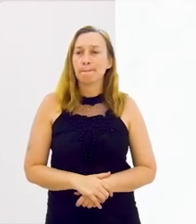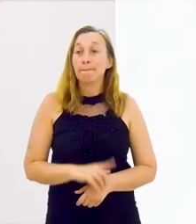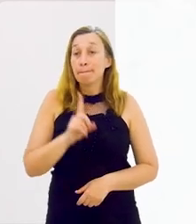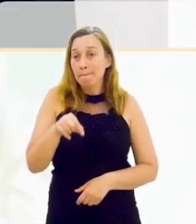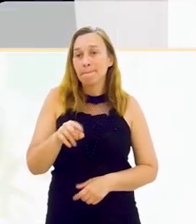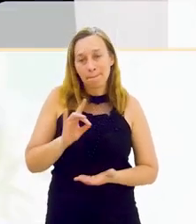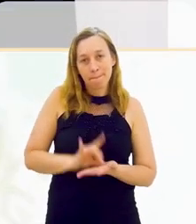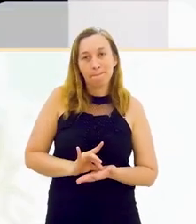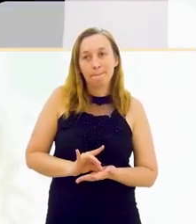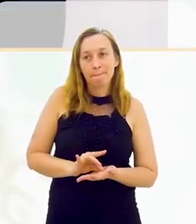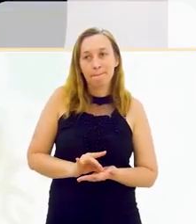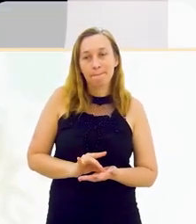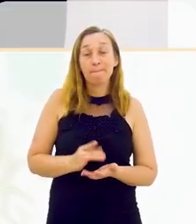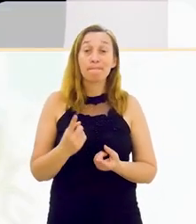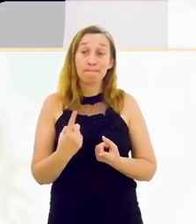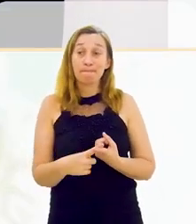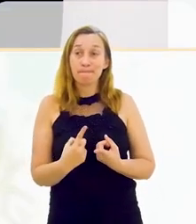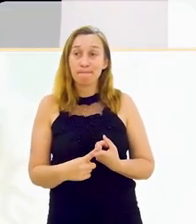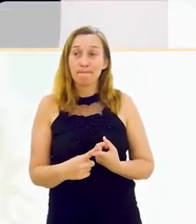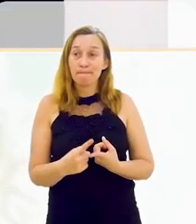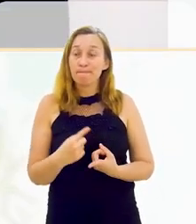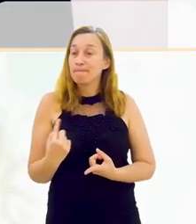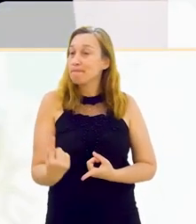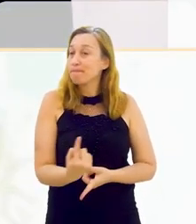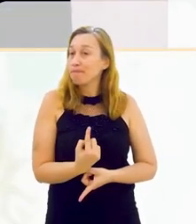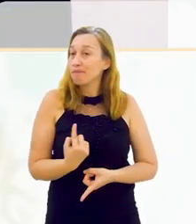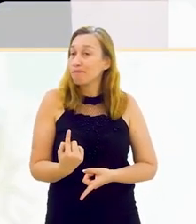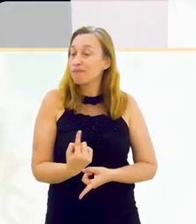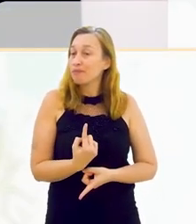isso é original, porque, né,